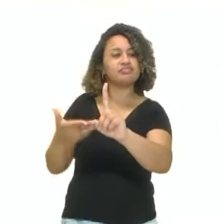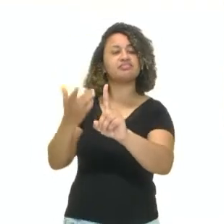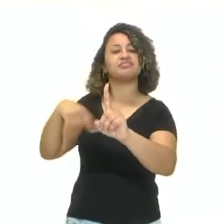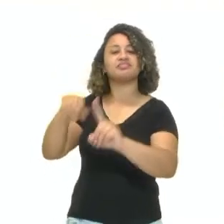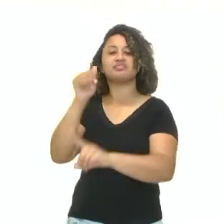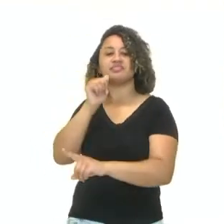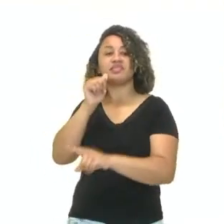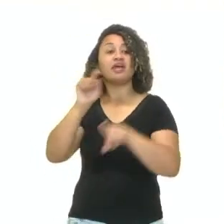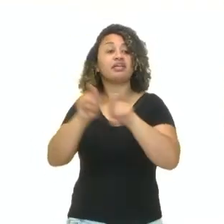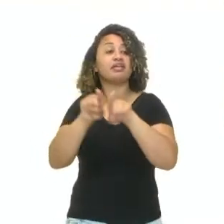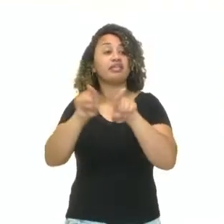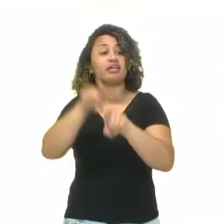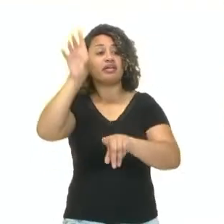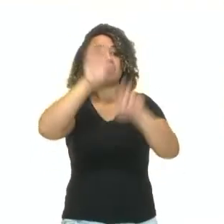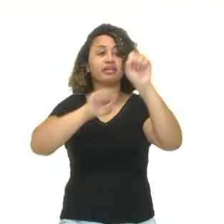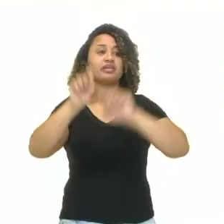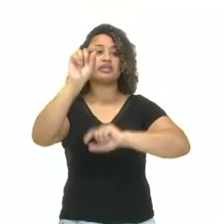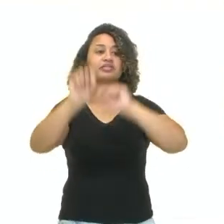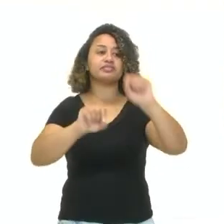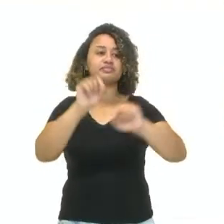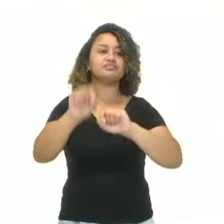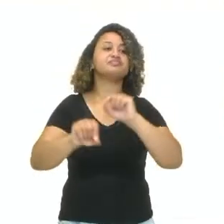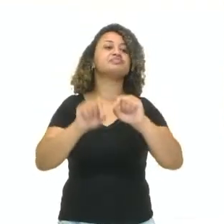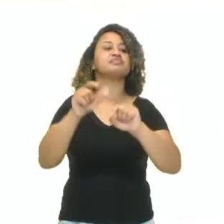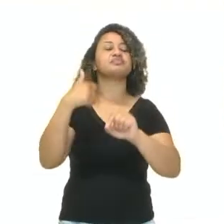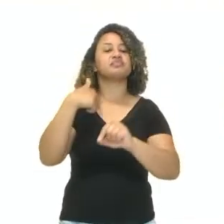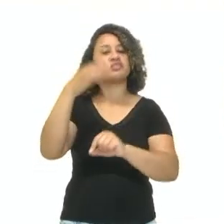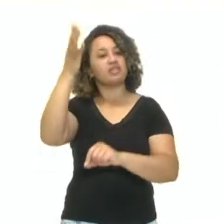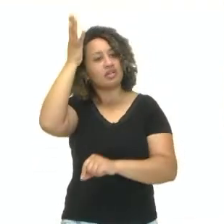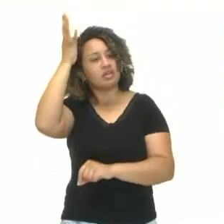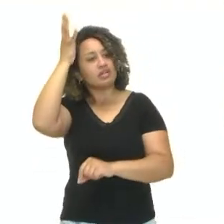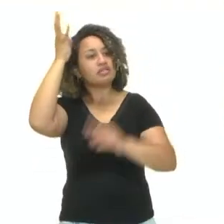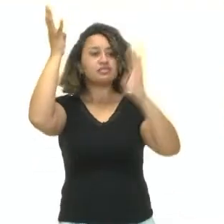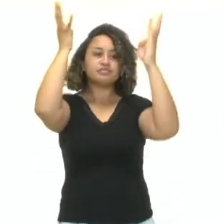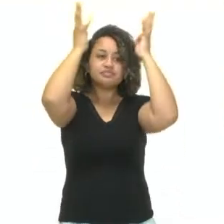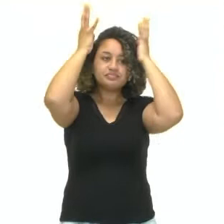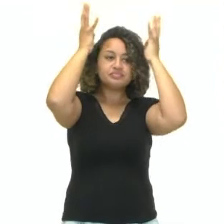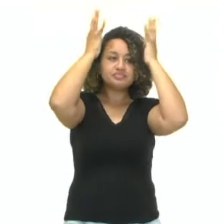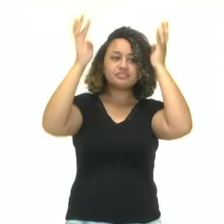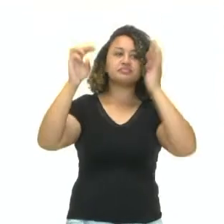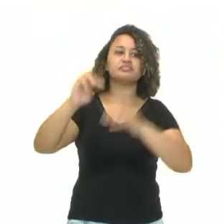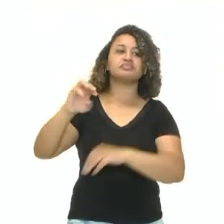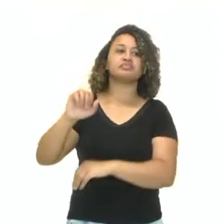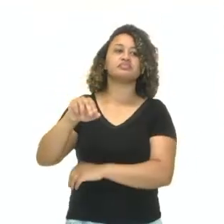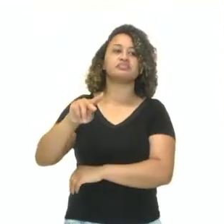também estudar a cacique e pajé Mapulu